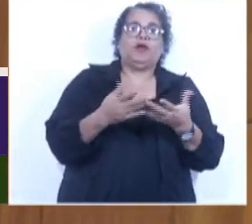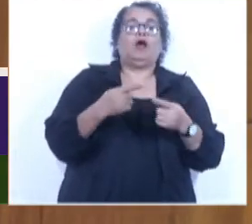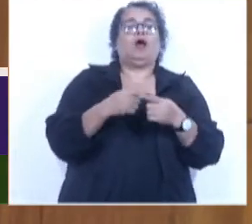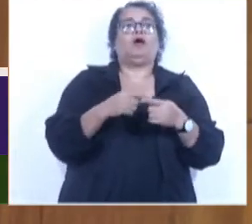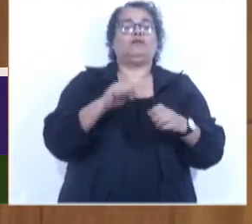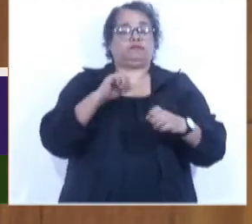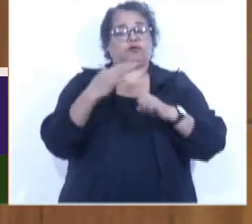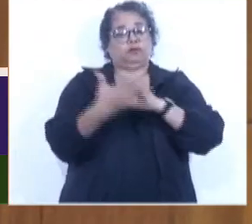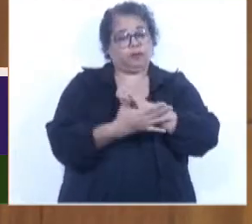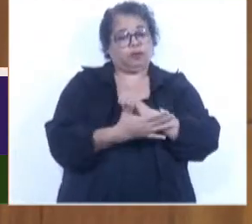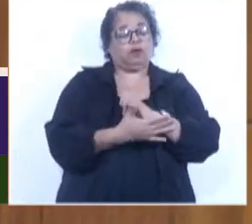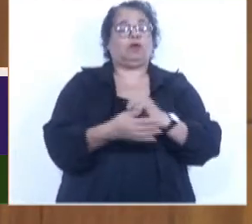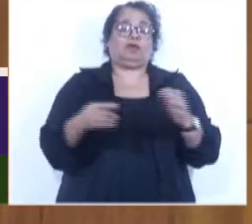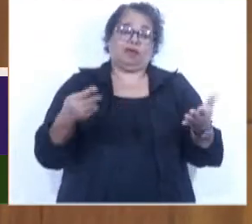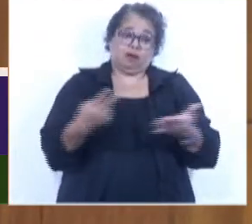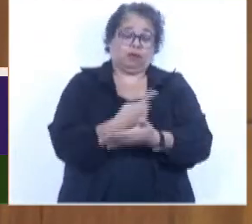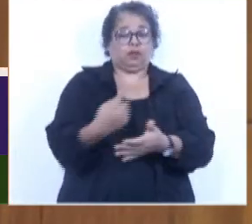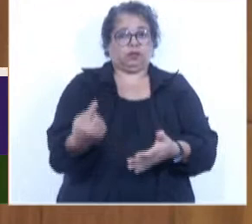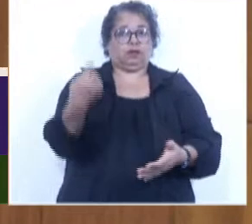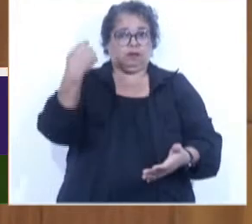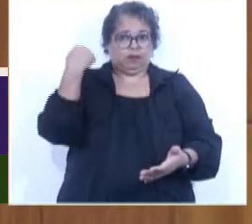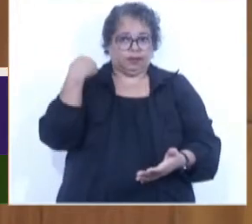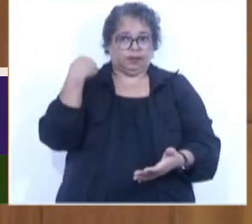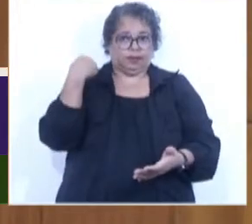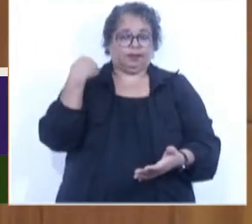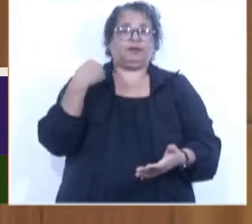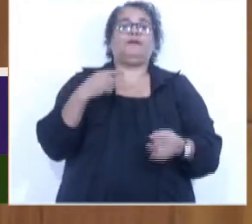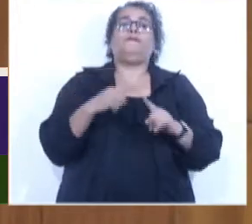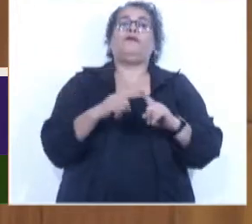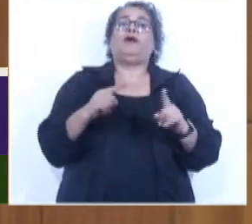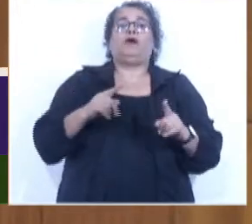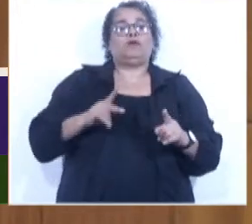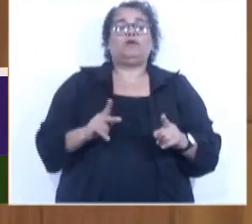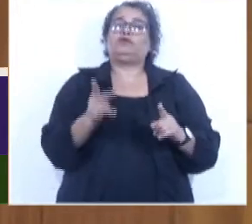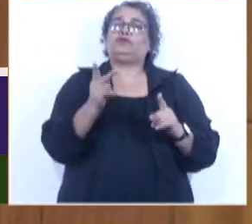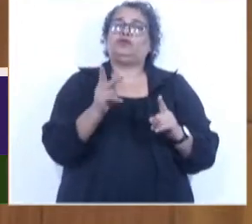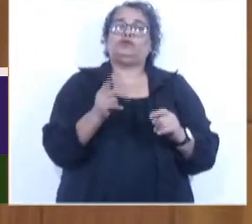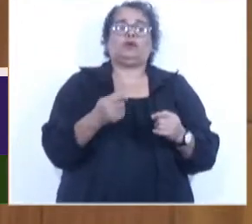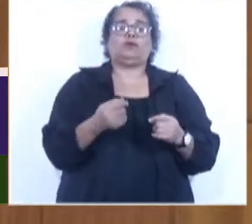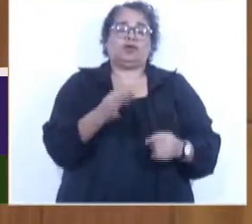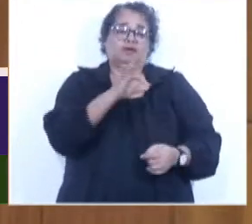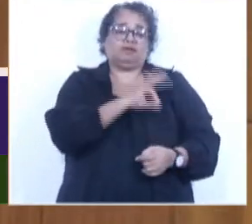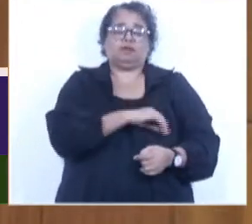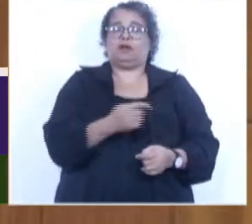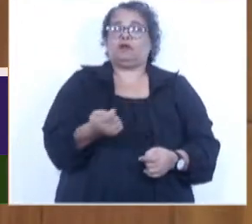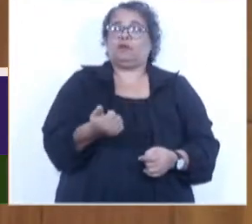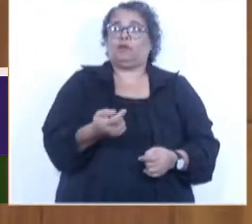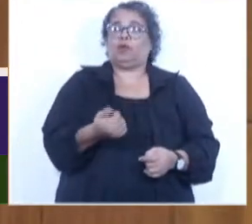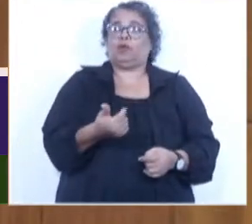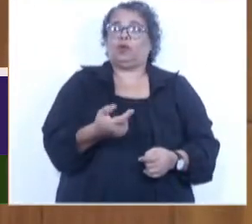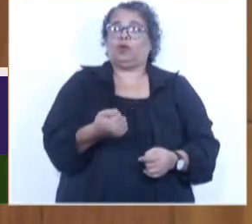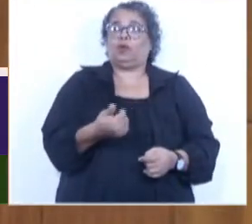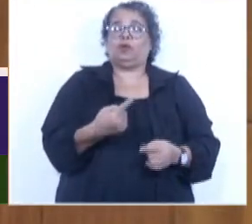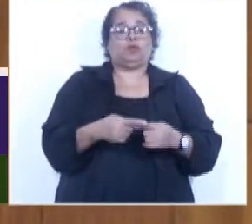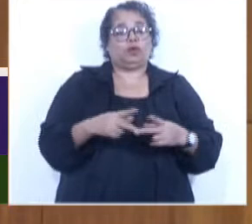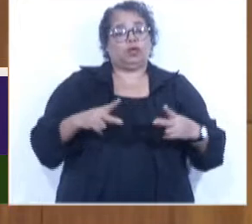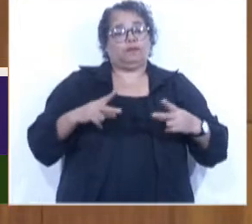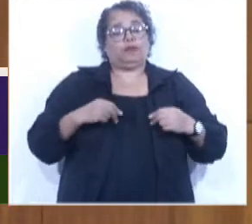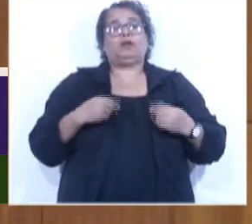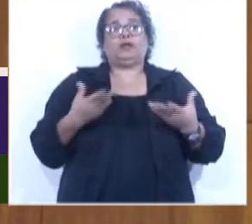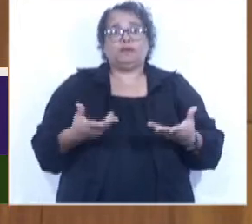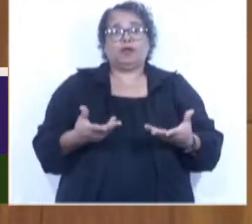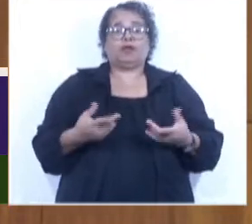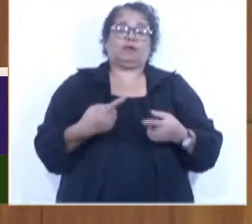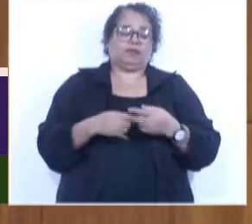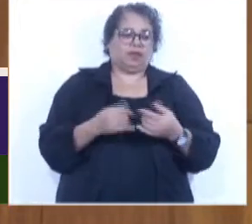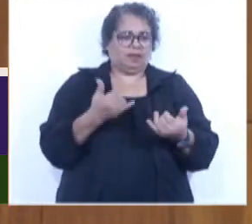covid e continua aí de uma forma geral recebendo muito menos do que aquilo que merece né uma situação análoga